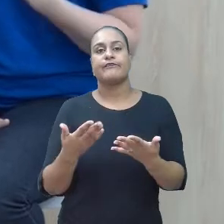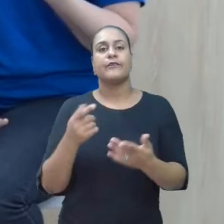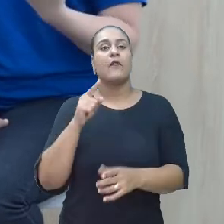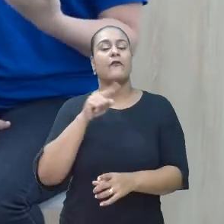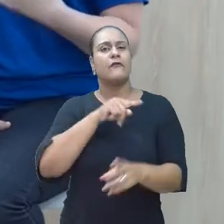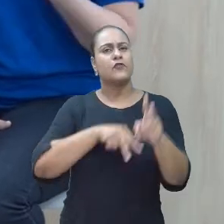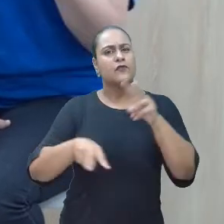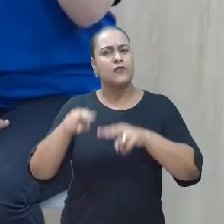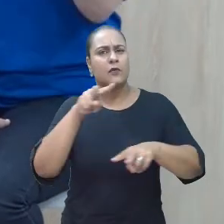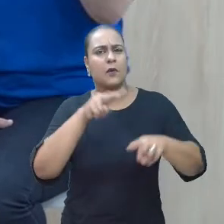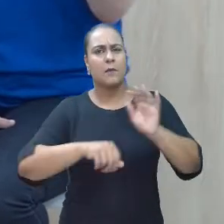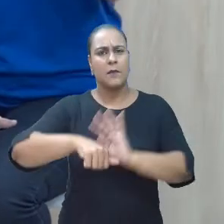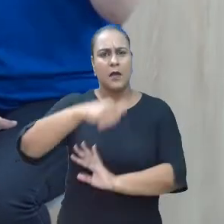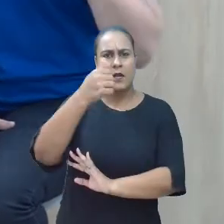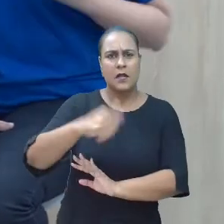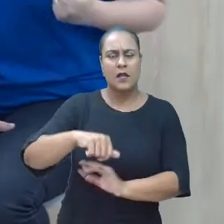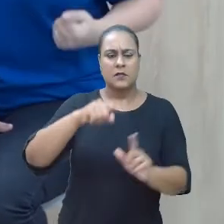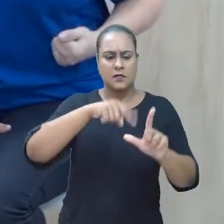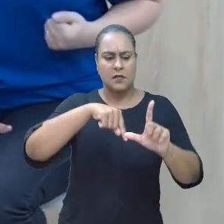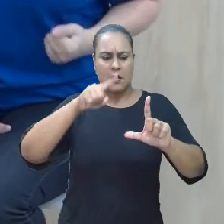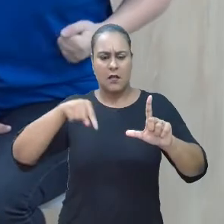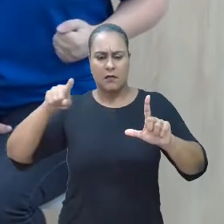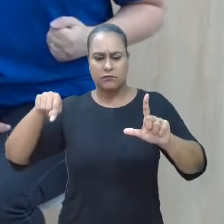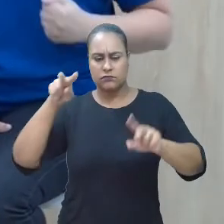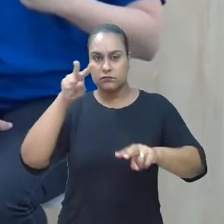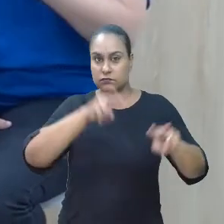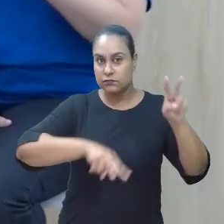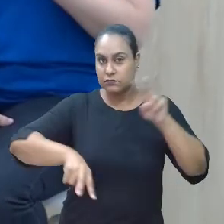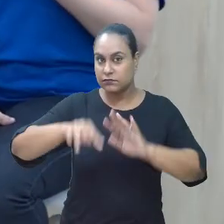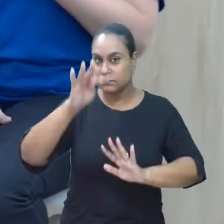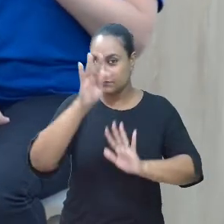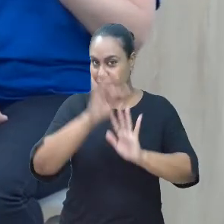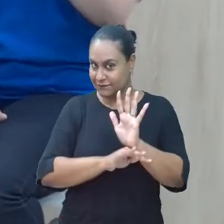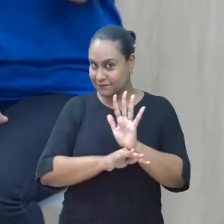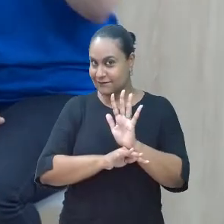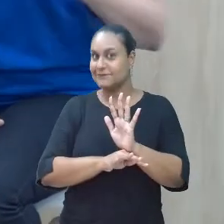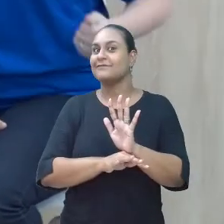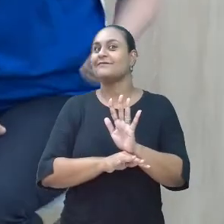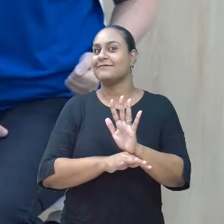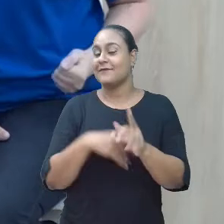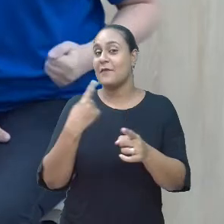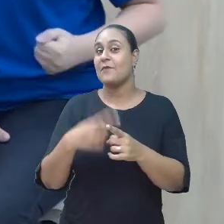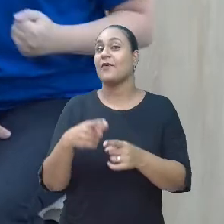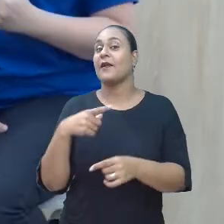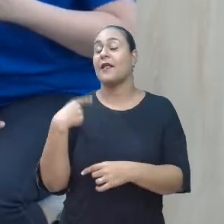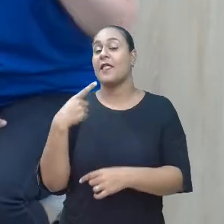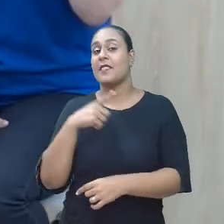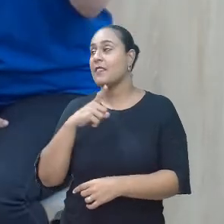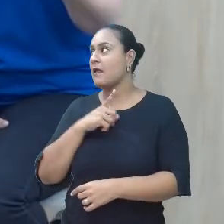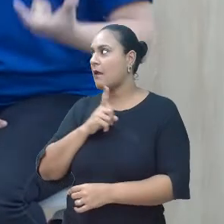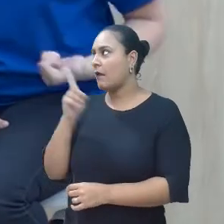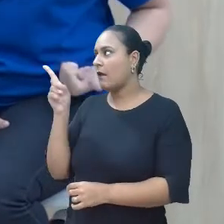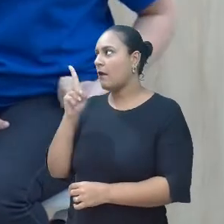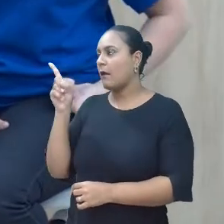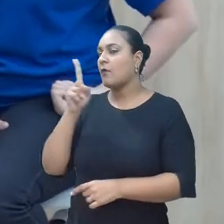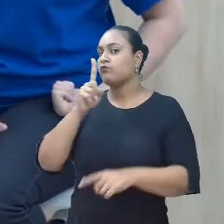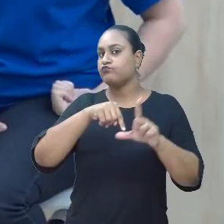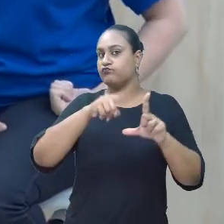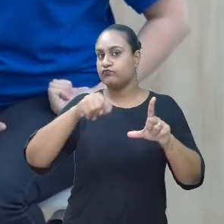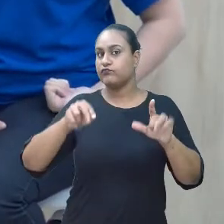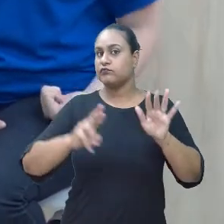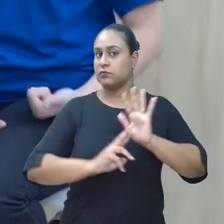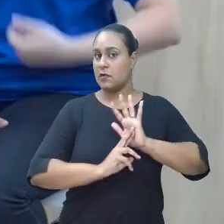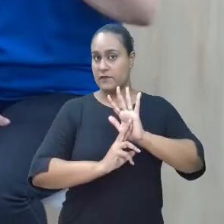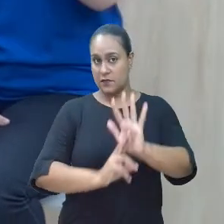forem estudar essa interpretação visual do texto, professor, inclusive, porque a gente tem o gráfico fazendo essa representação,